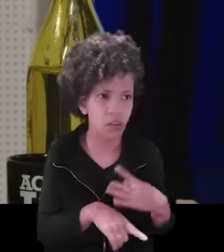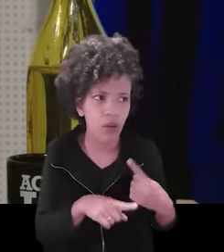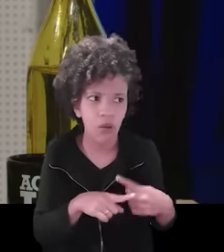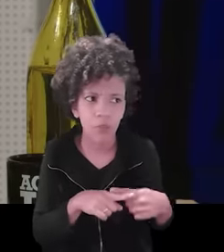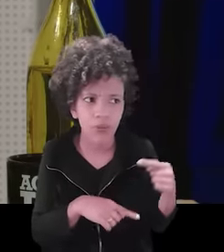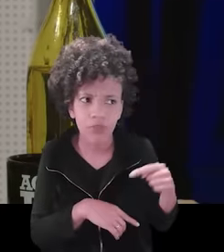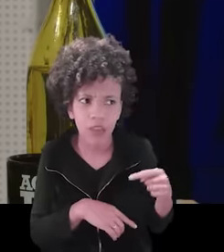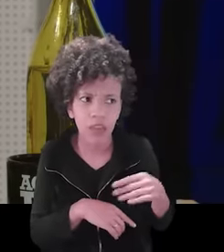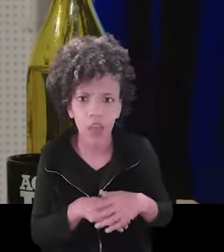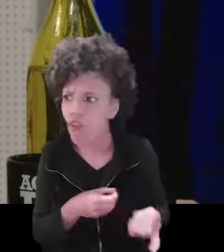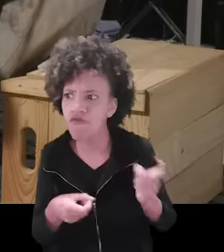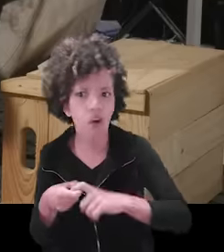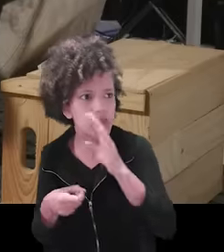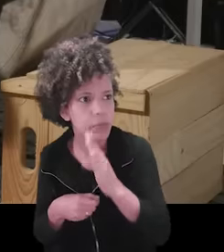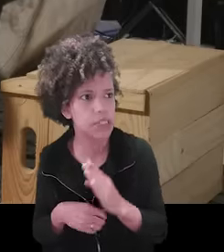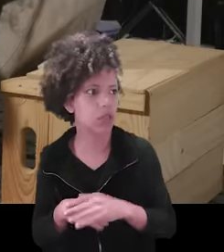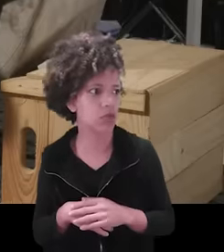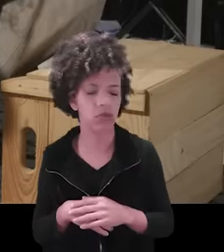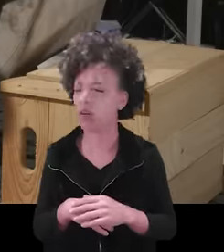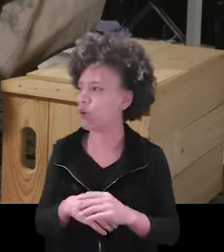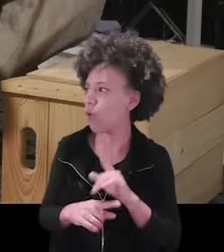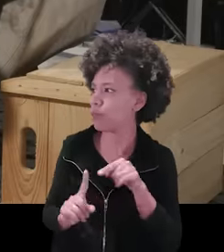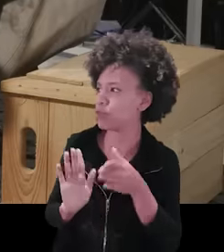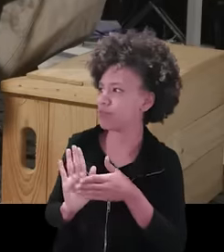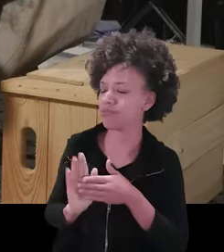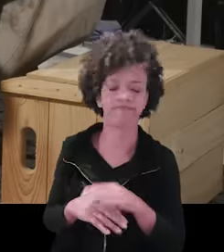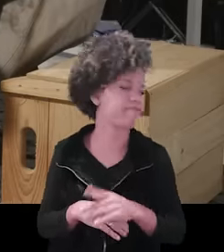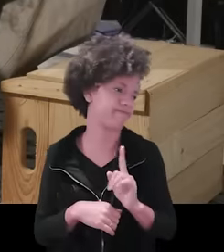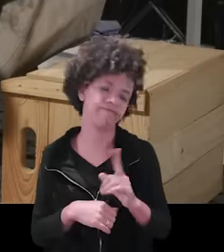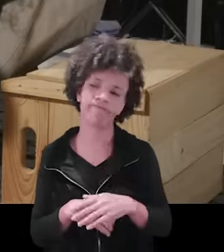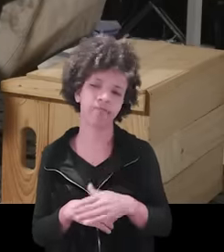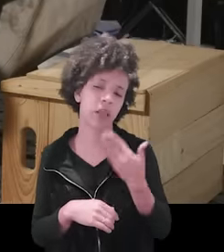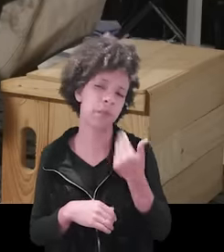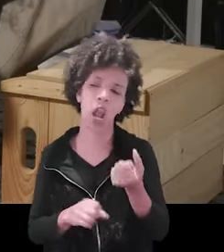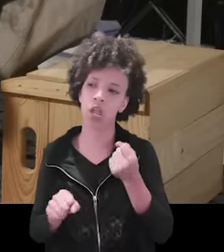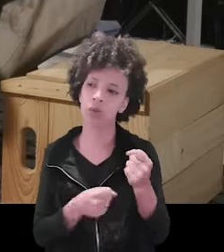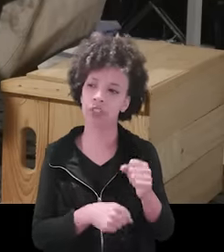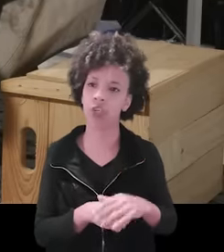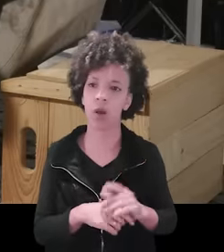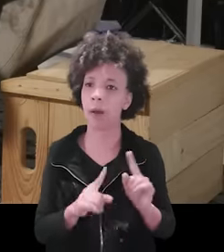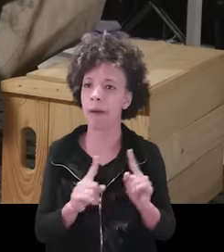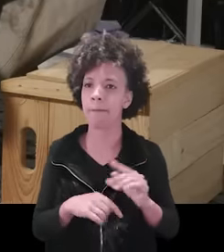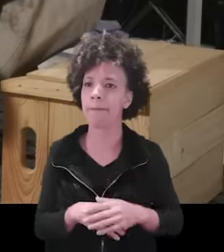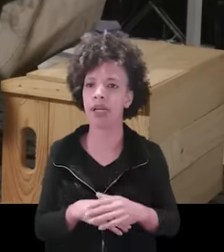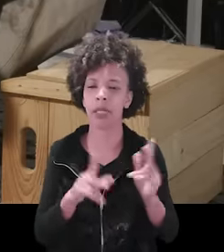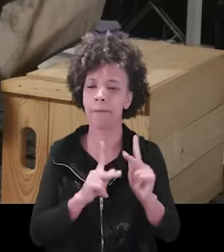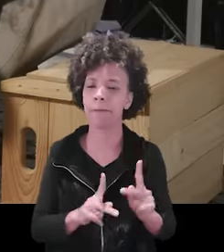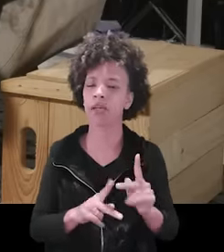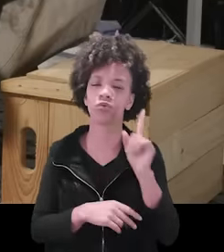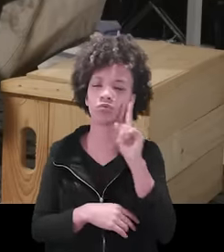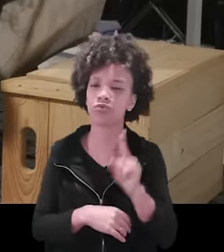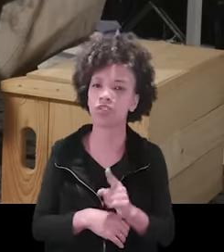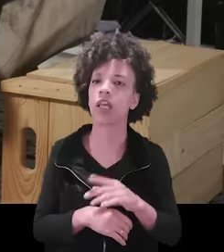falei porque que você tá aqui volta para o Brasil de jeito nenhum eu prefiro limpar chão mas dormir em